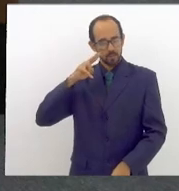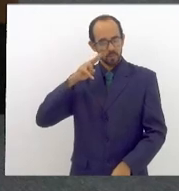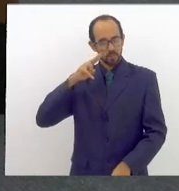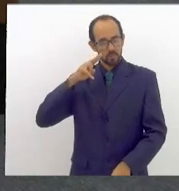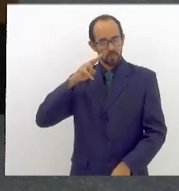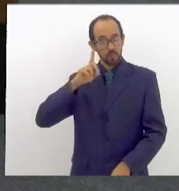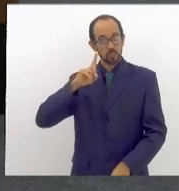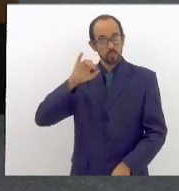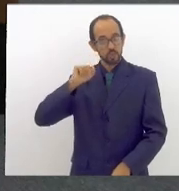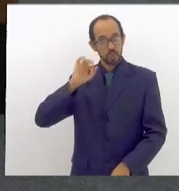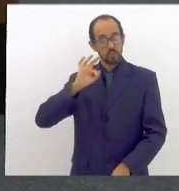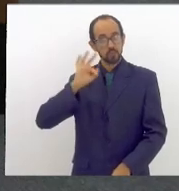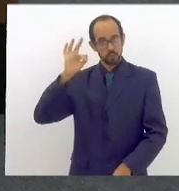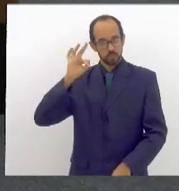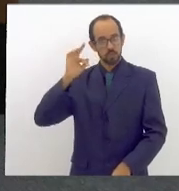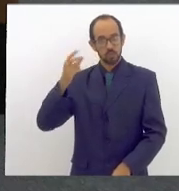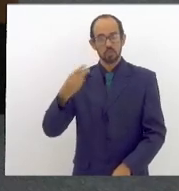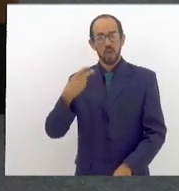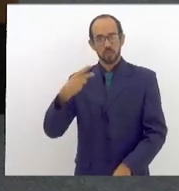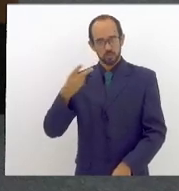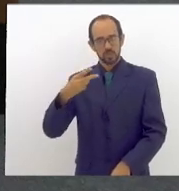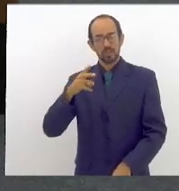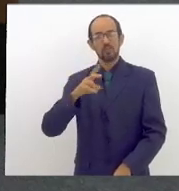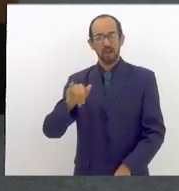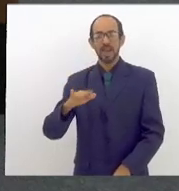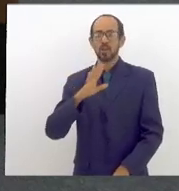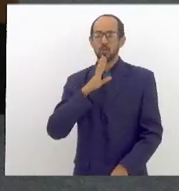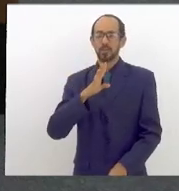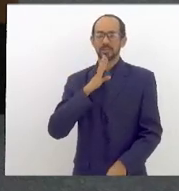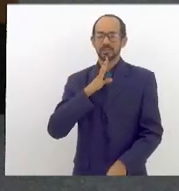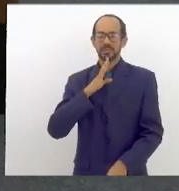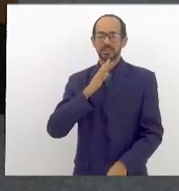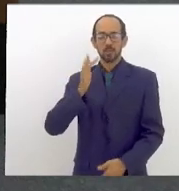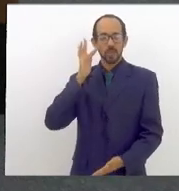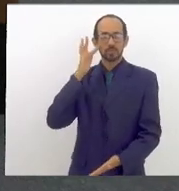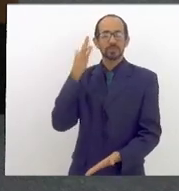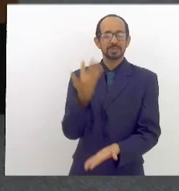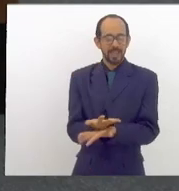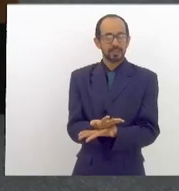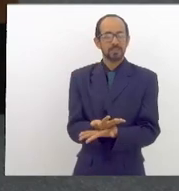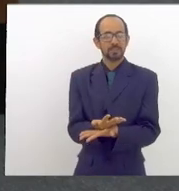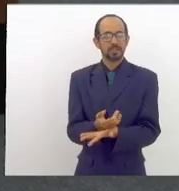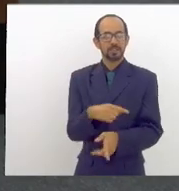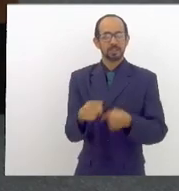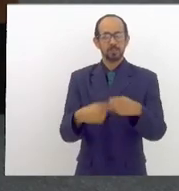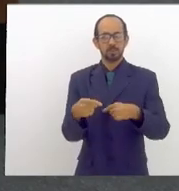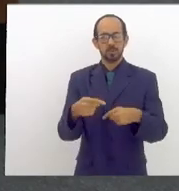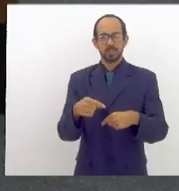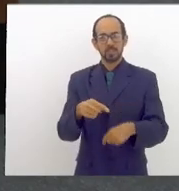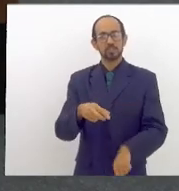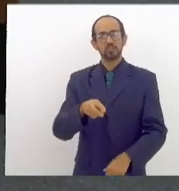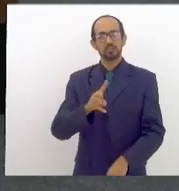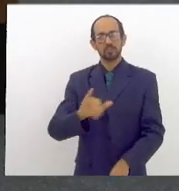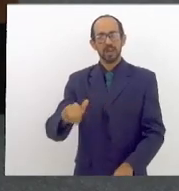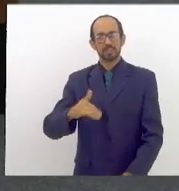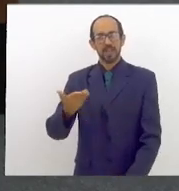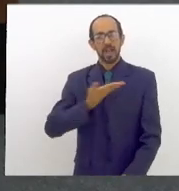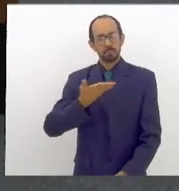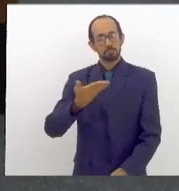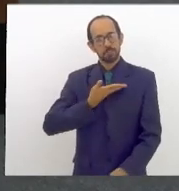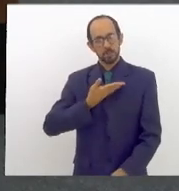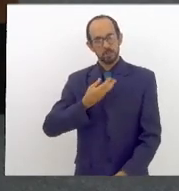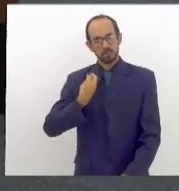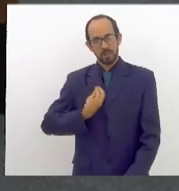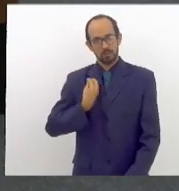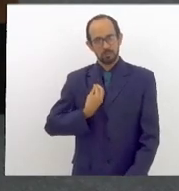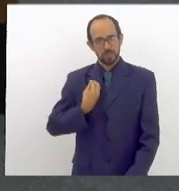nos conhecer e eu tenho certeza absoluta que a partir desse momento seremos amigos verdadeiros e para vida toda